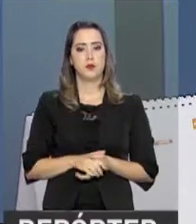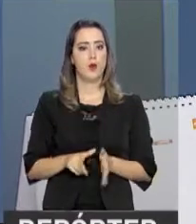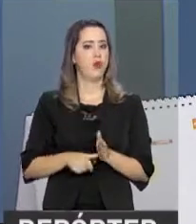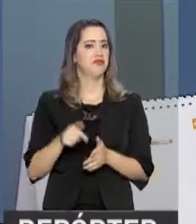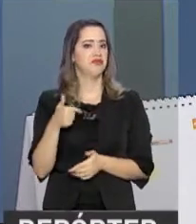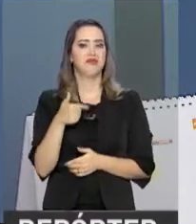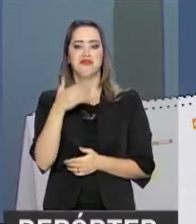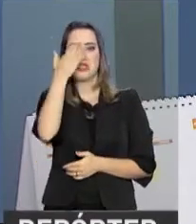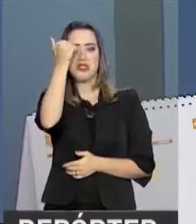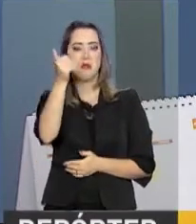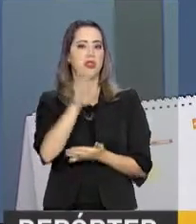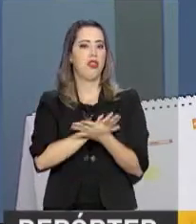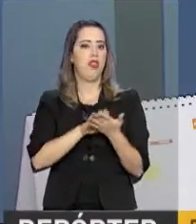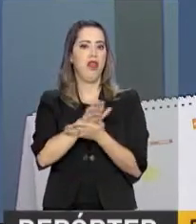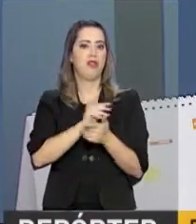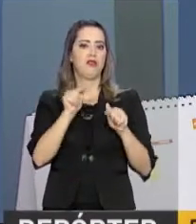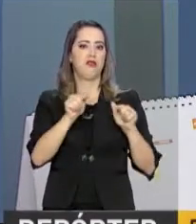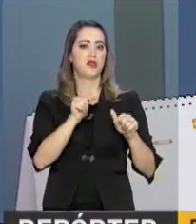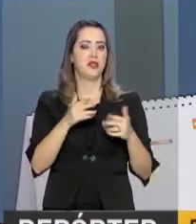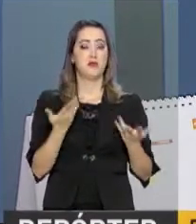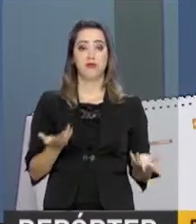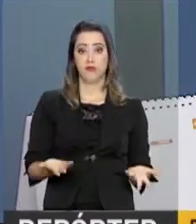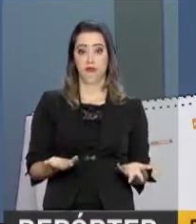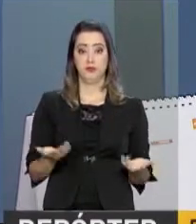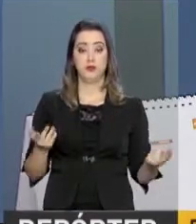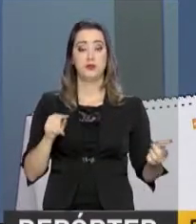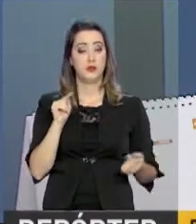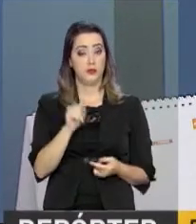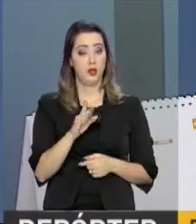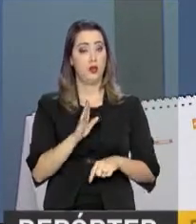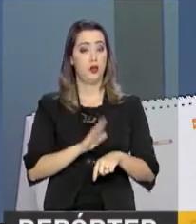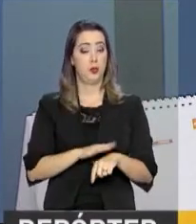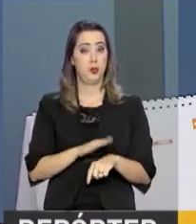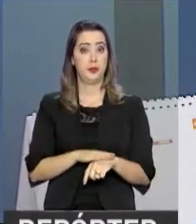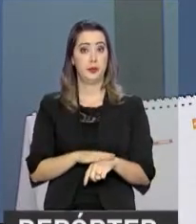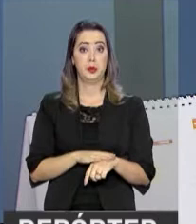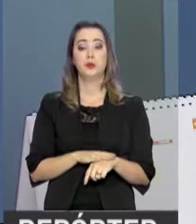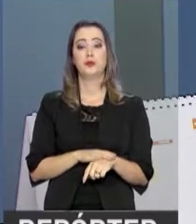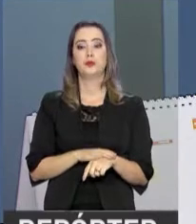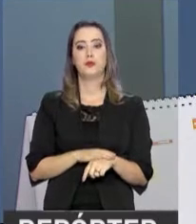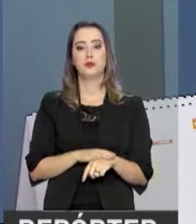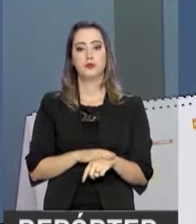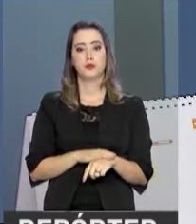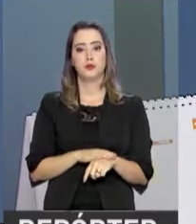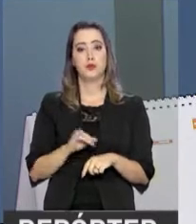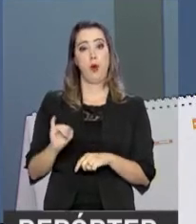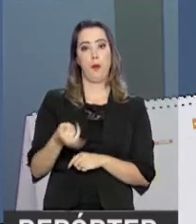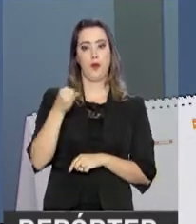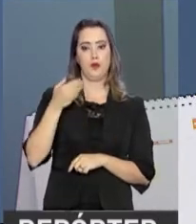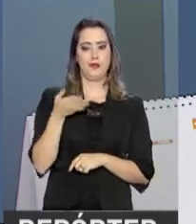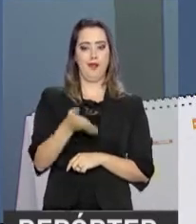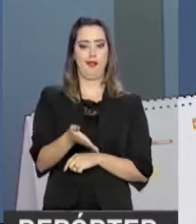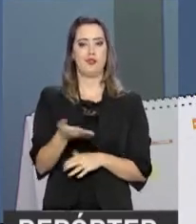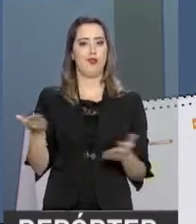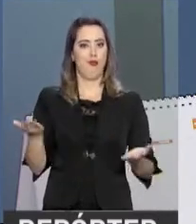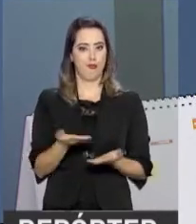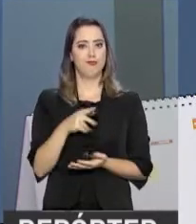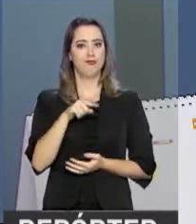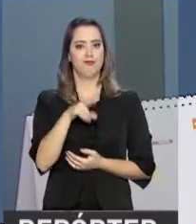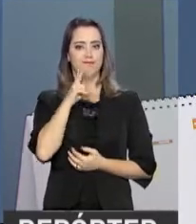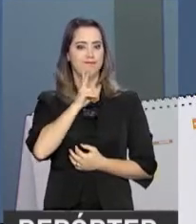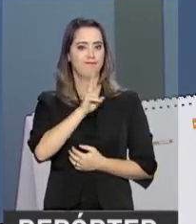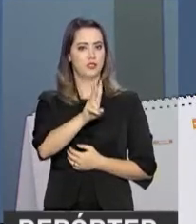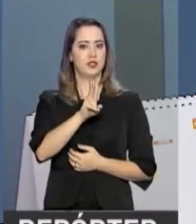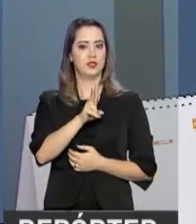nenhuma noção de como é que era trabalhar em uma empresa. E quando eu tive essa oportunidade agora, eu estou